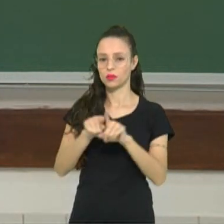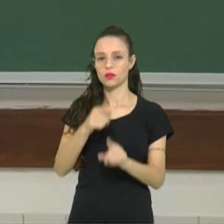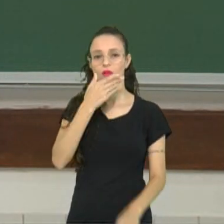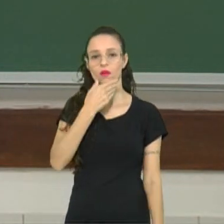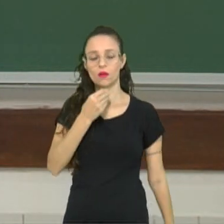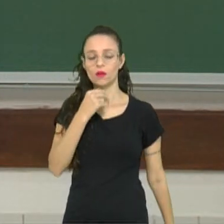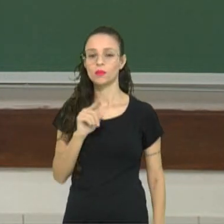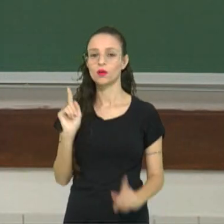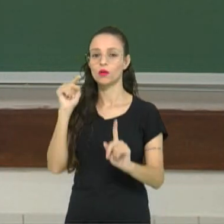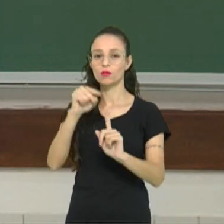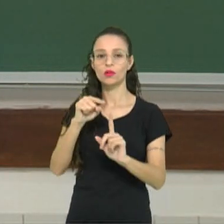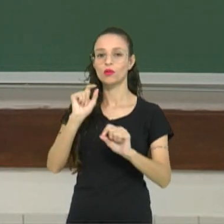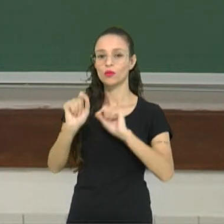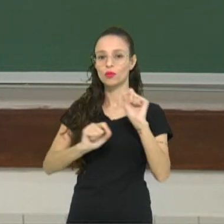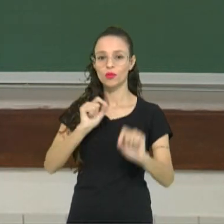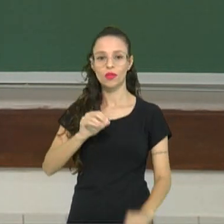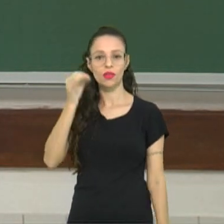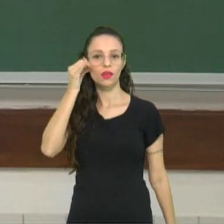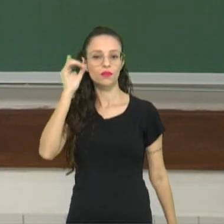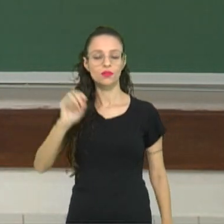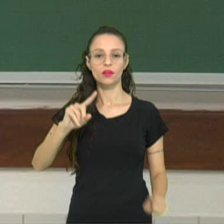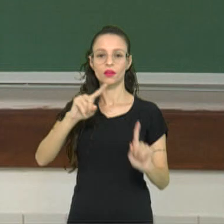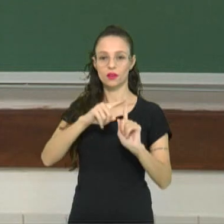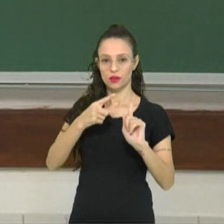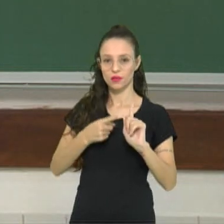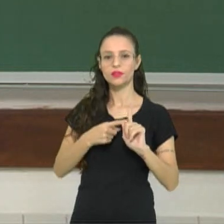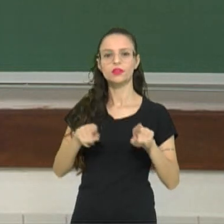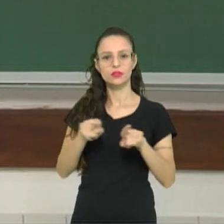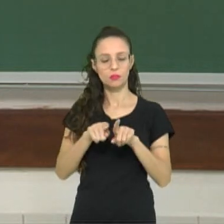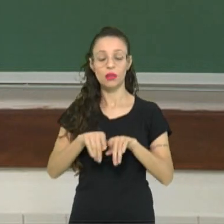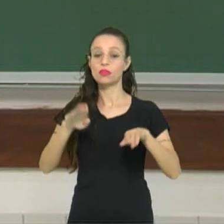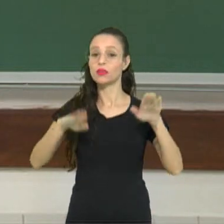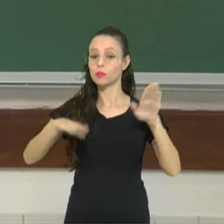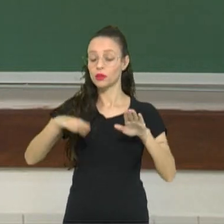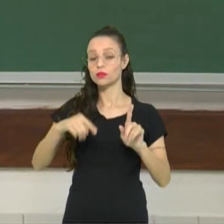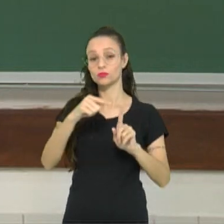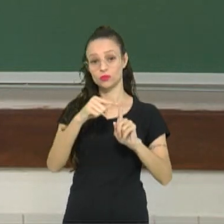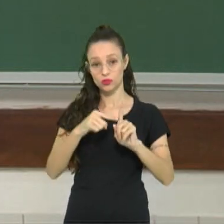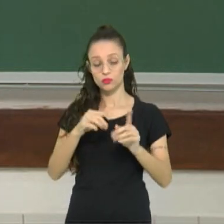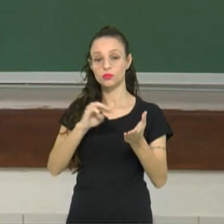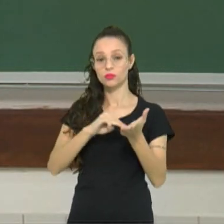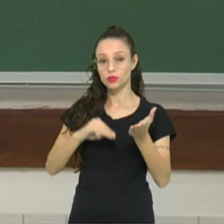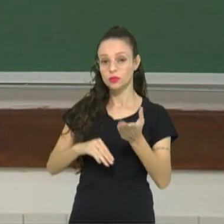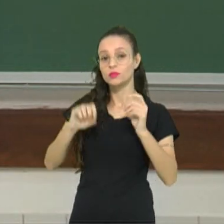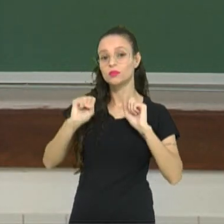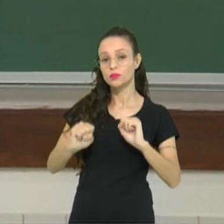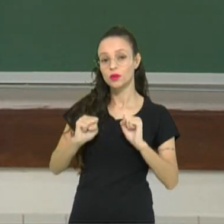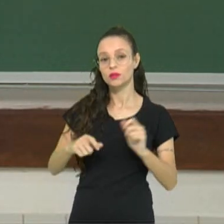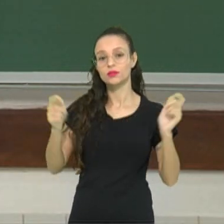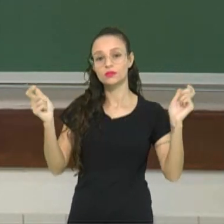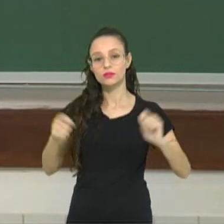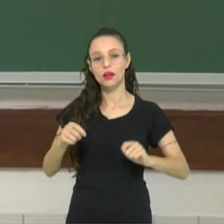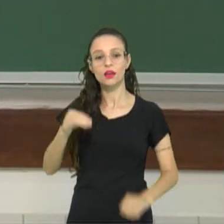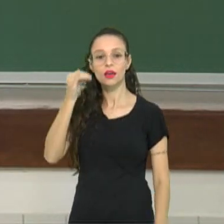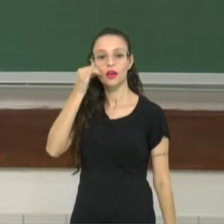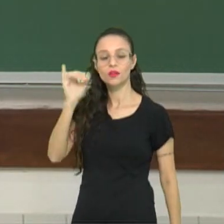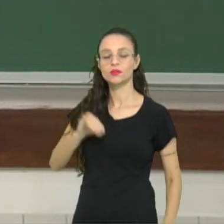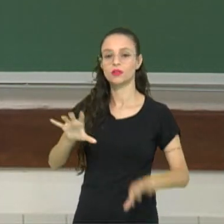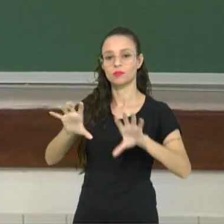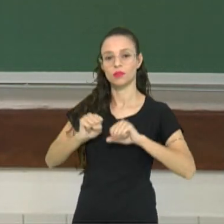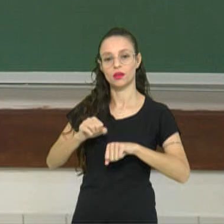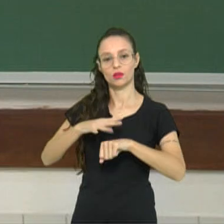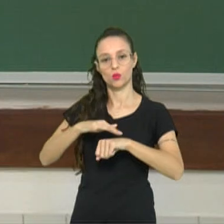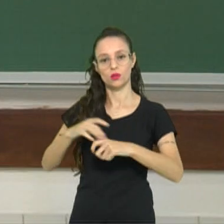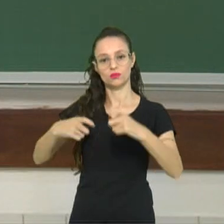o objetivo de evitar uma gestação e, conforme o tipo de método utilizado, ele ainda tem a capacidade de prevenir